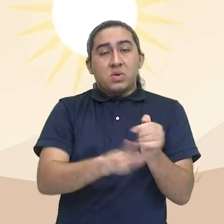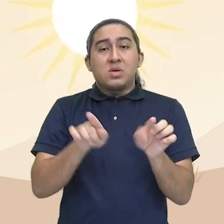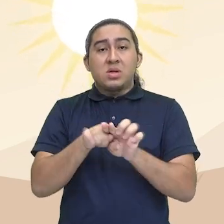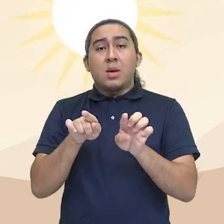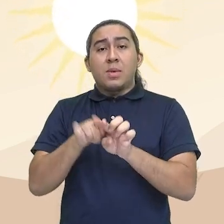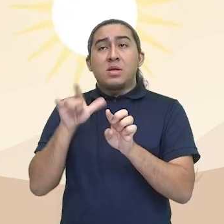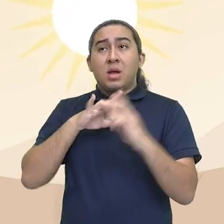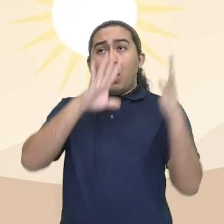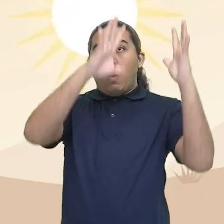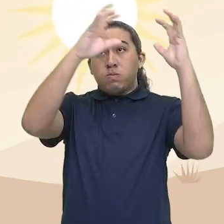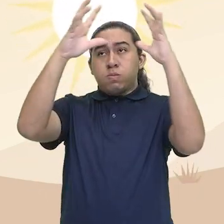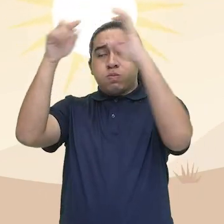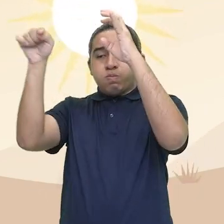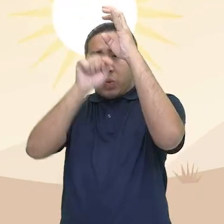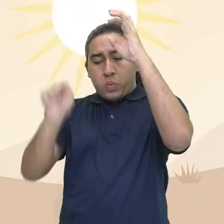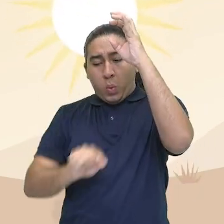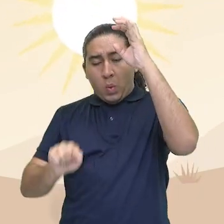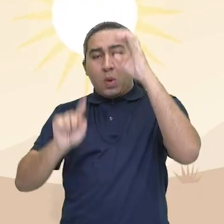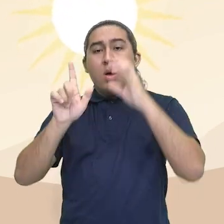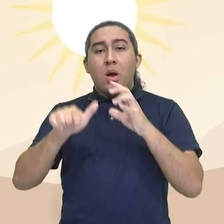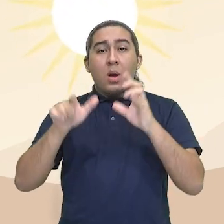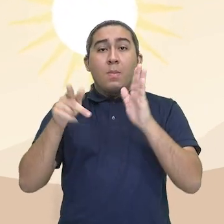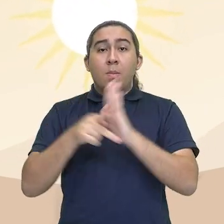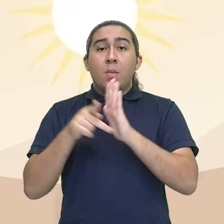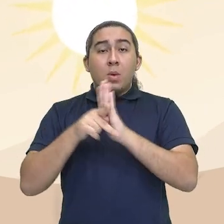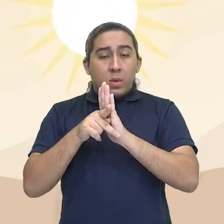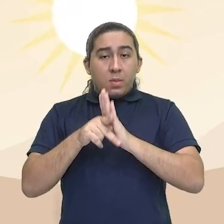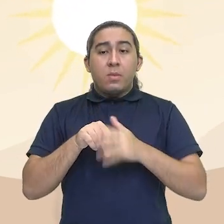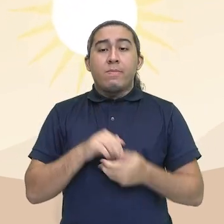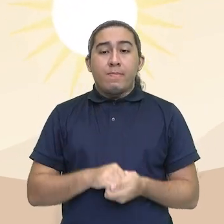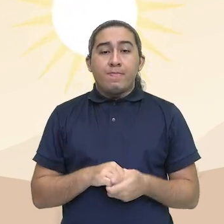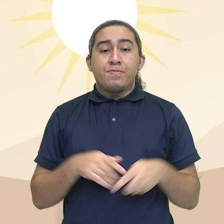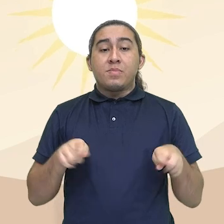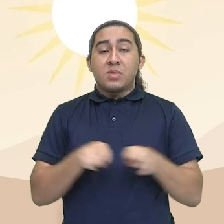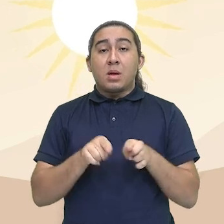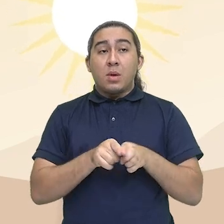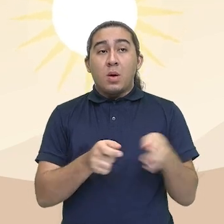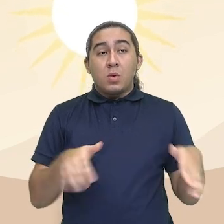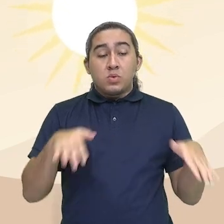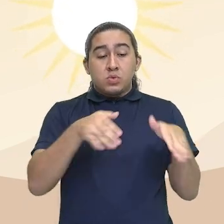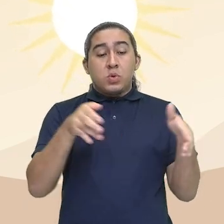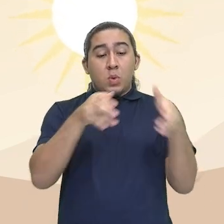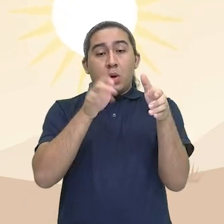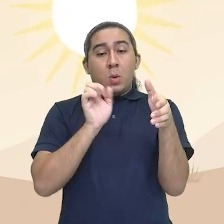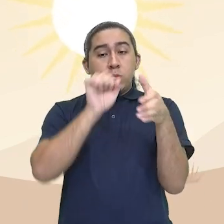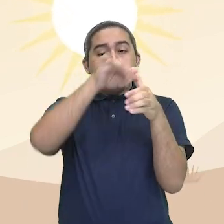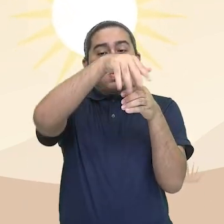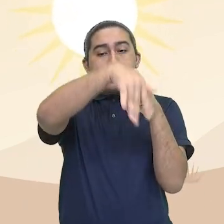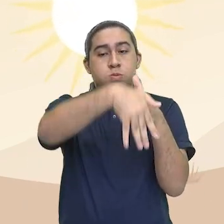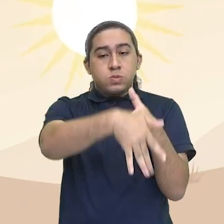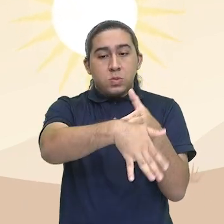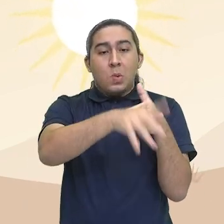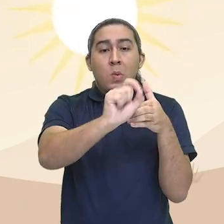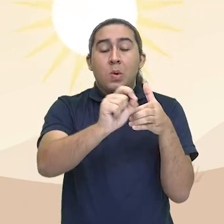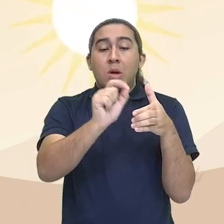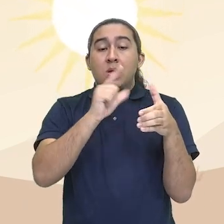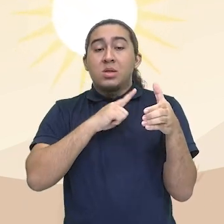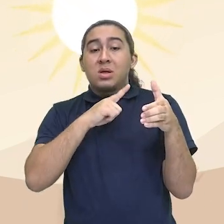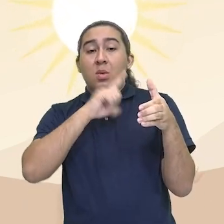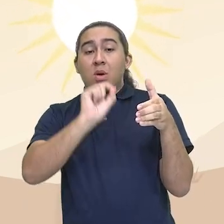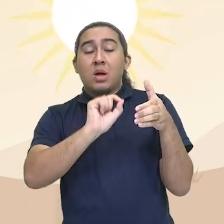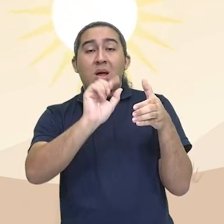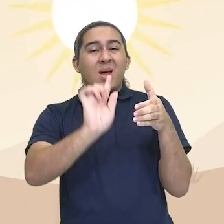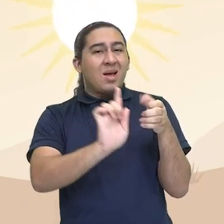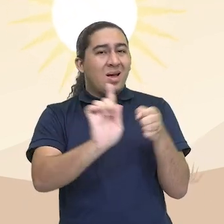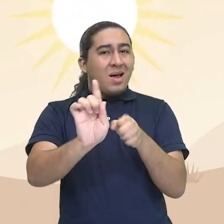descargas elétricas oriundas aí das nuvens. Nos vulcões, nós estamos vendo aí se desprendendo